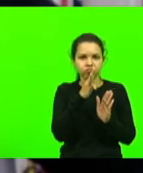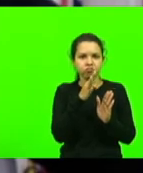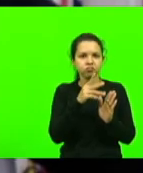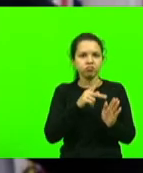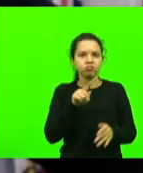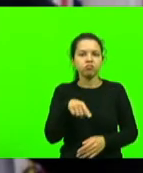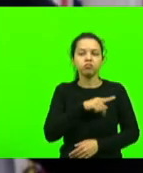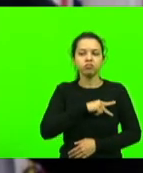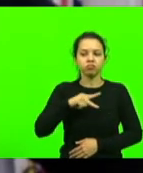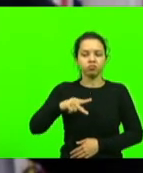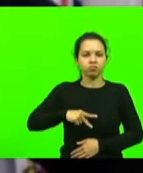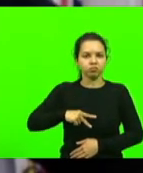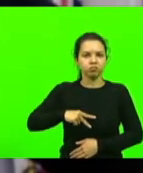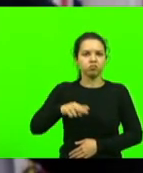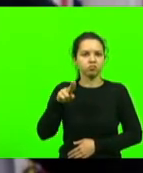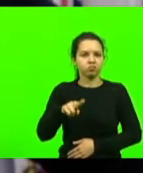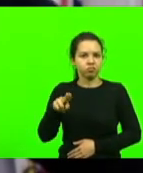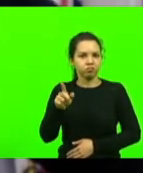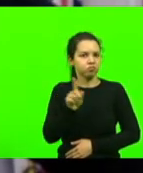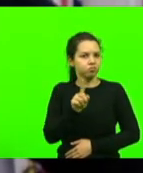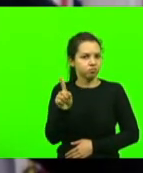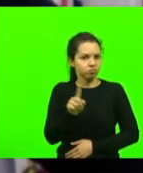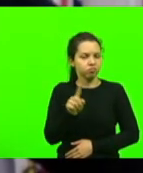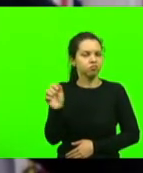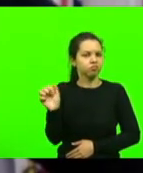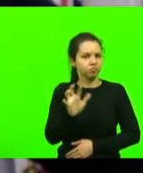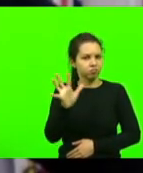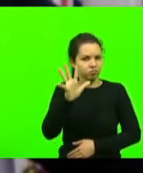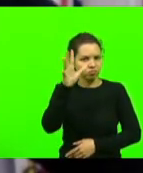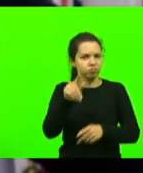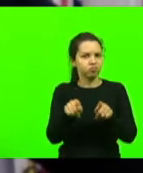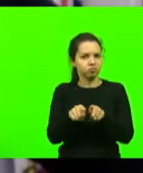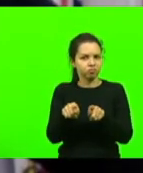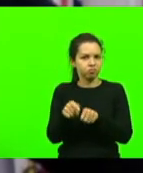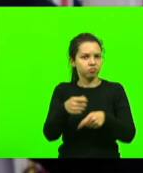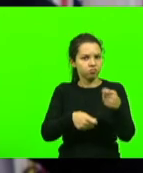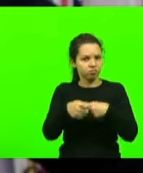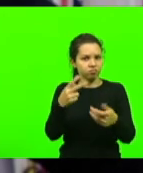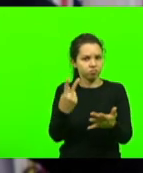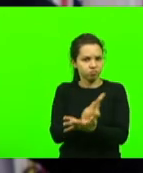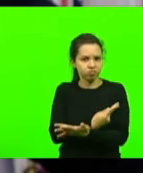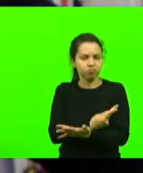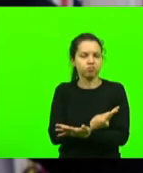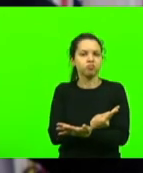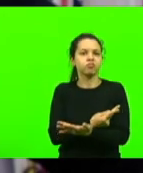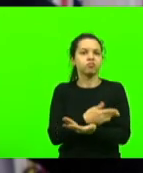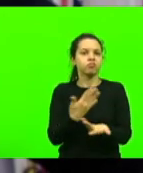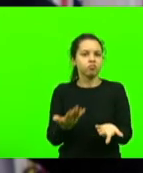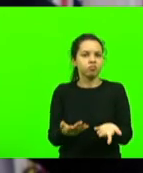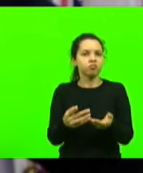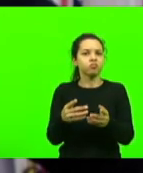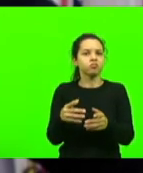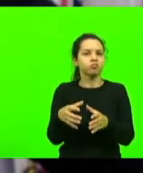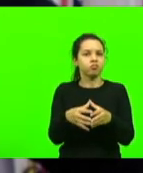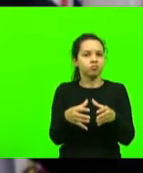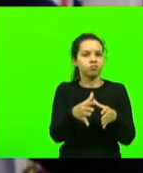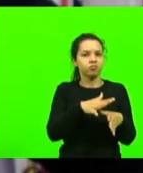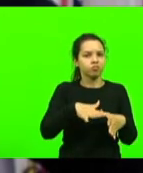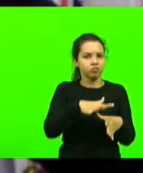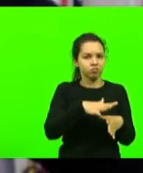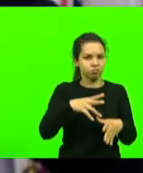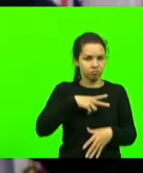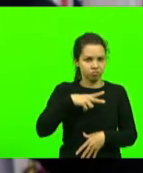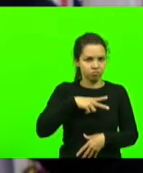público não funciona é caro e mal administrado portanto nessa lógica o setor privado é melhor e mais